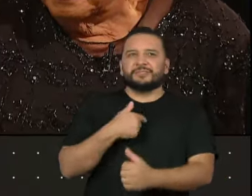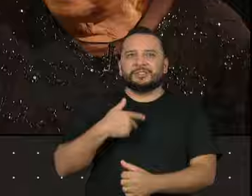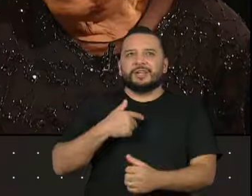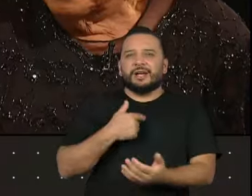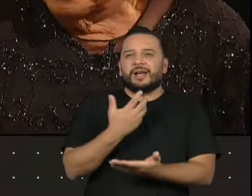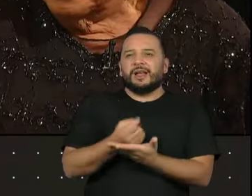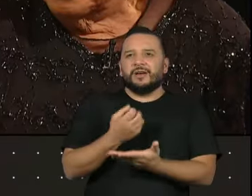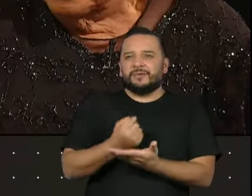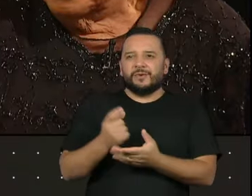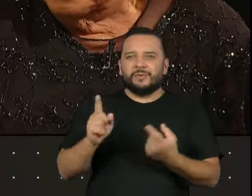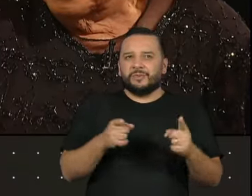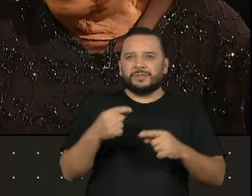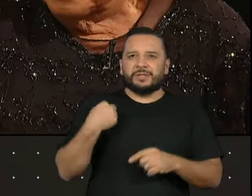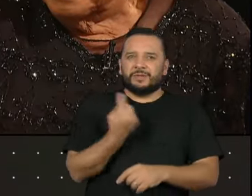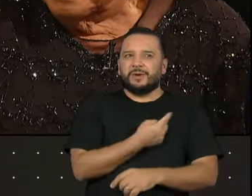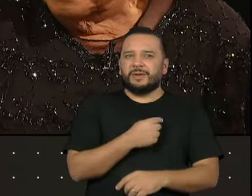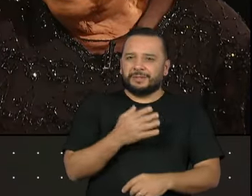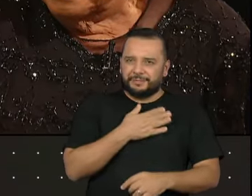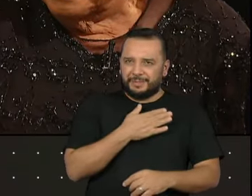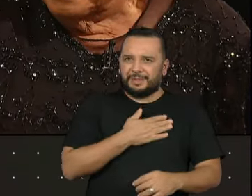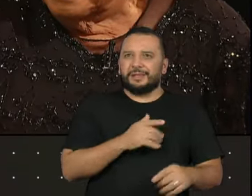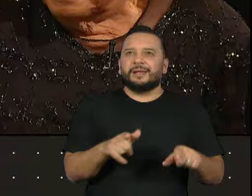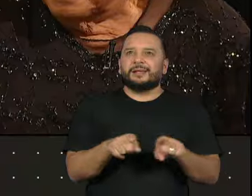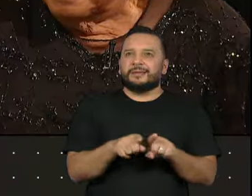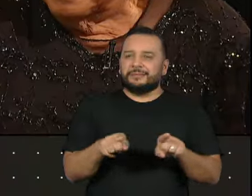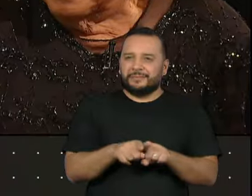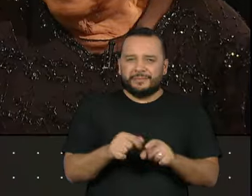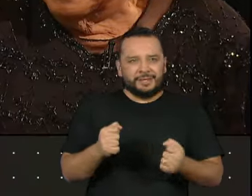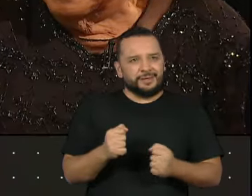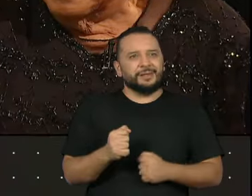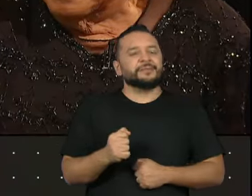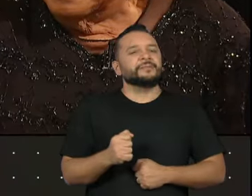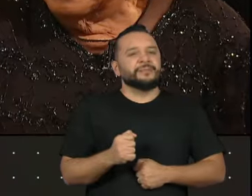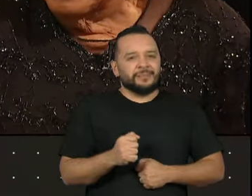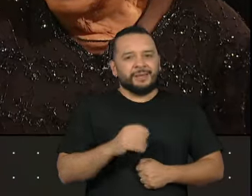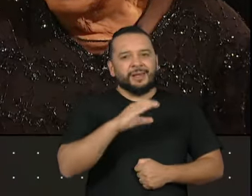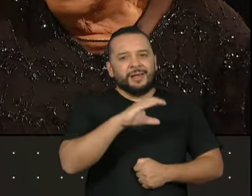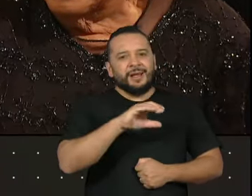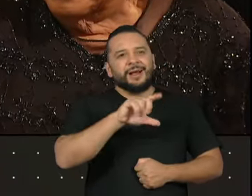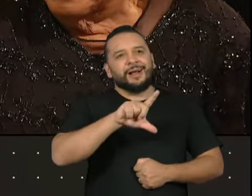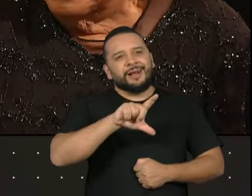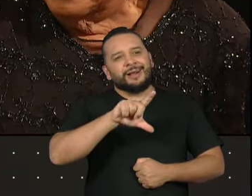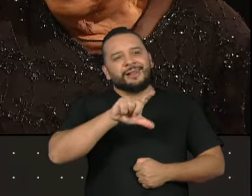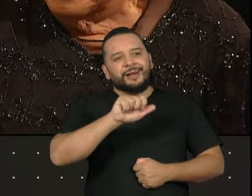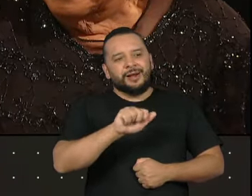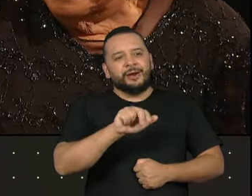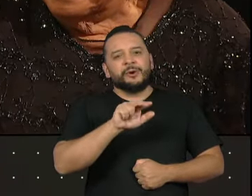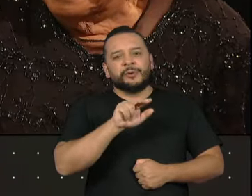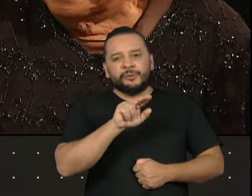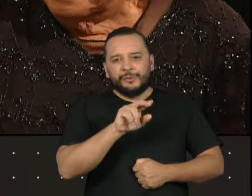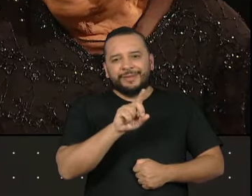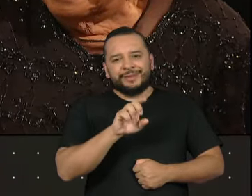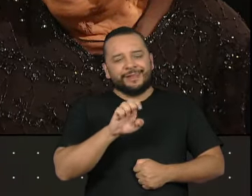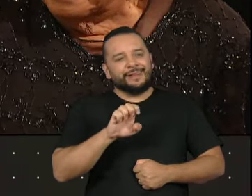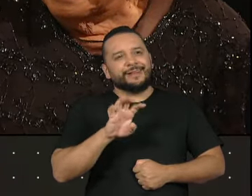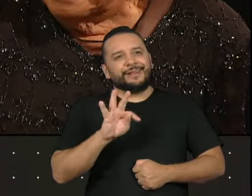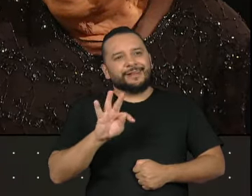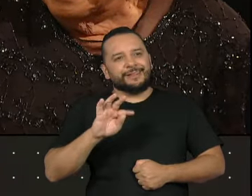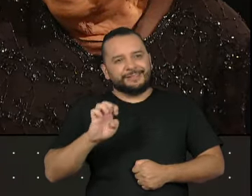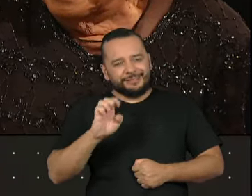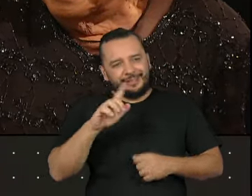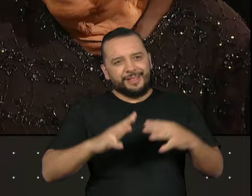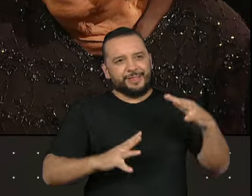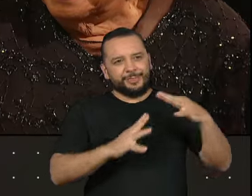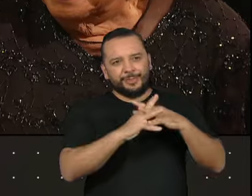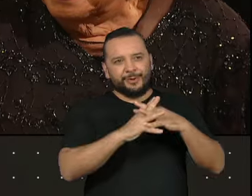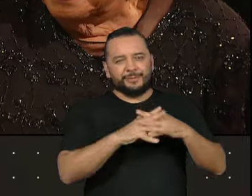muitas músicas nossas, minhas também. Claudete é top, tá? A gente adorava a Claudete